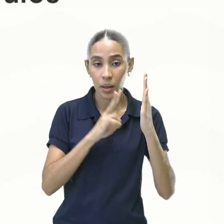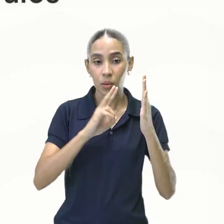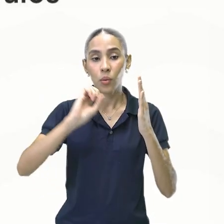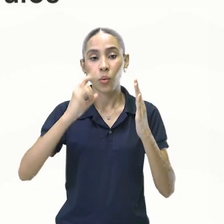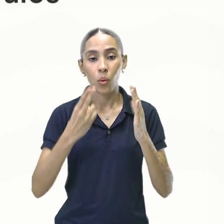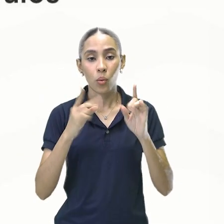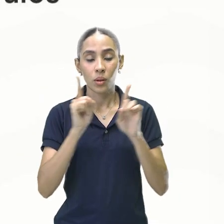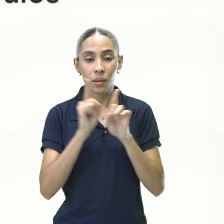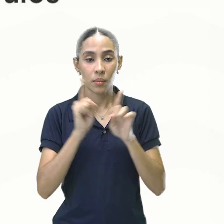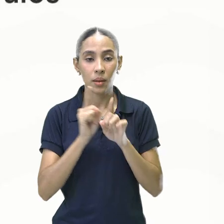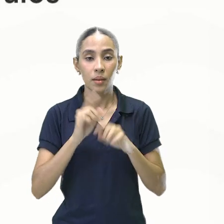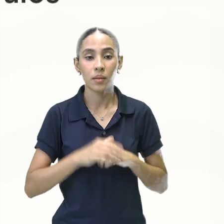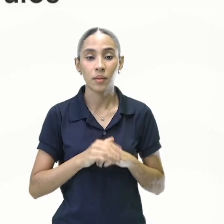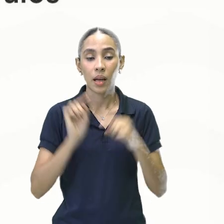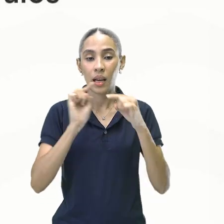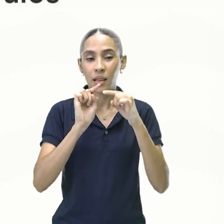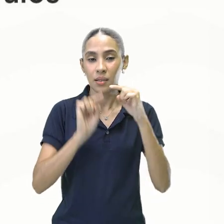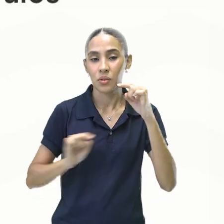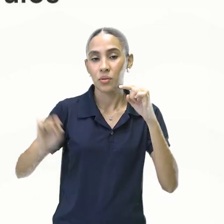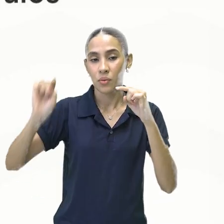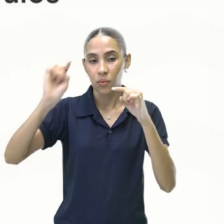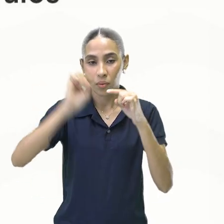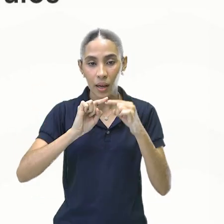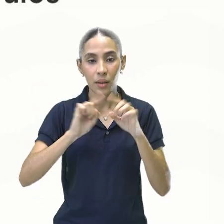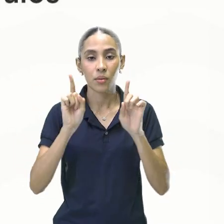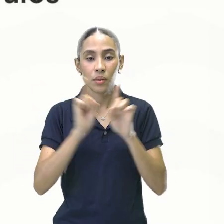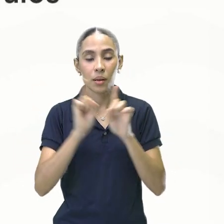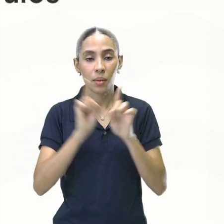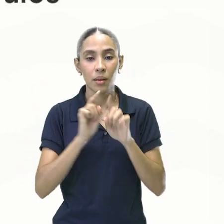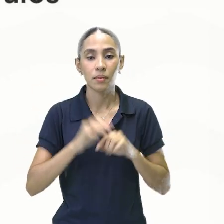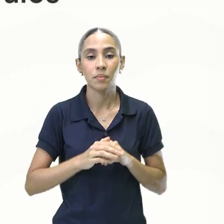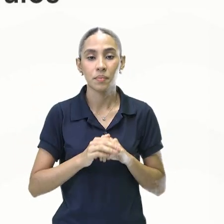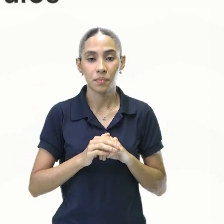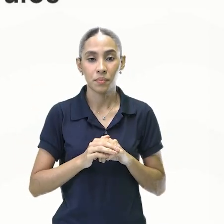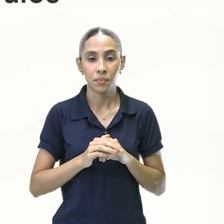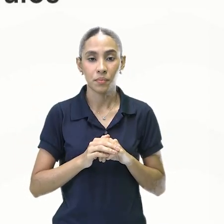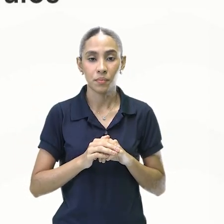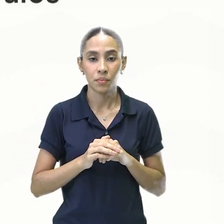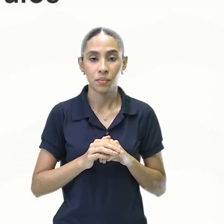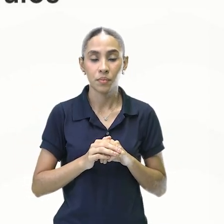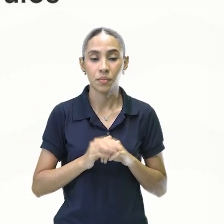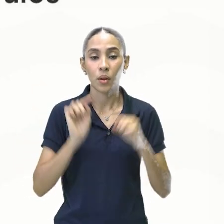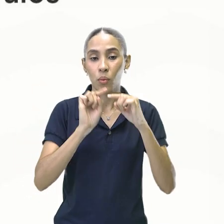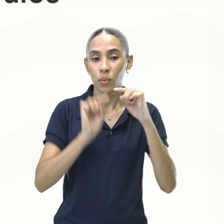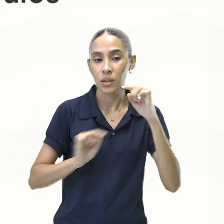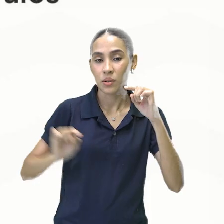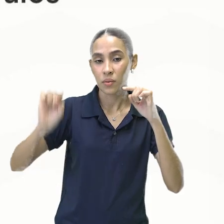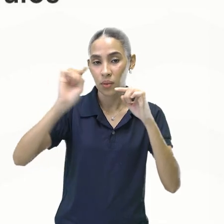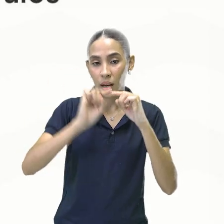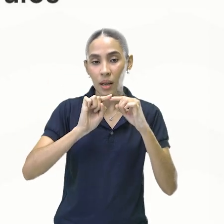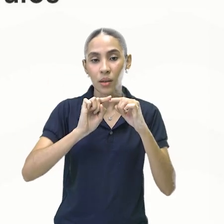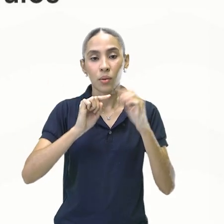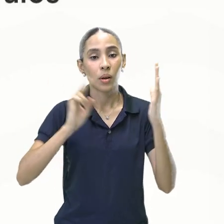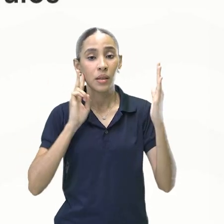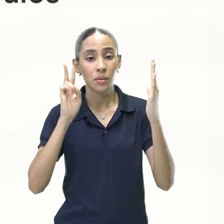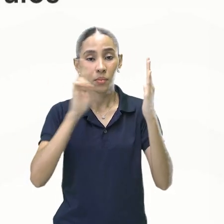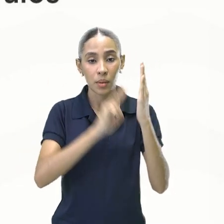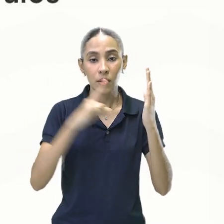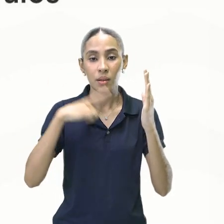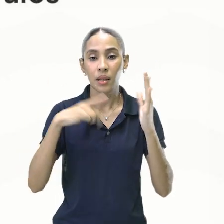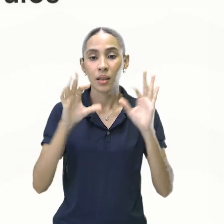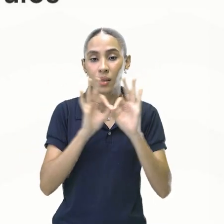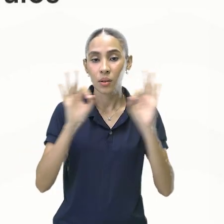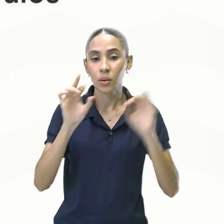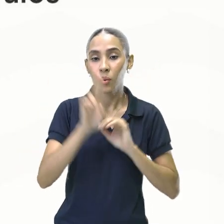tanto planos como os esféricos, os espelhos, tanto planos como os esféricos,